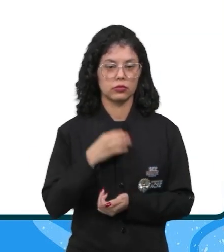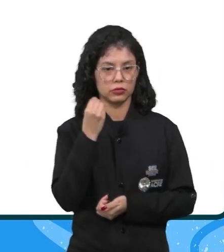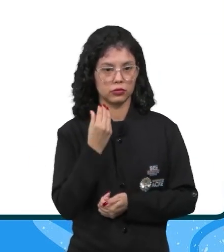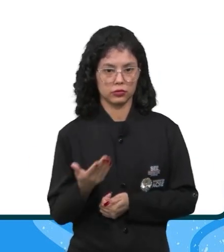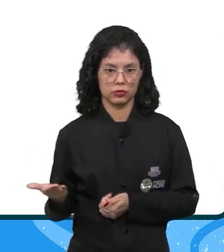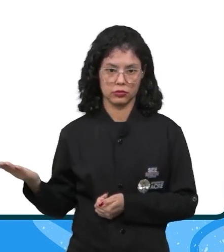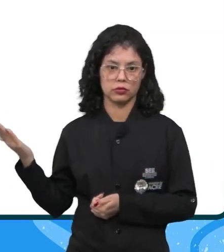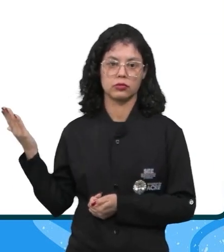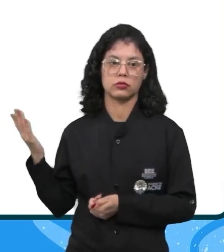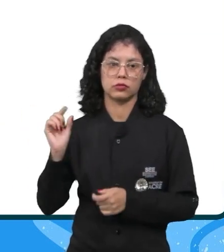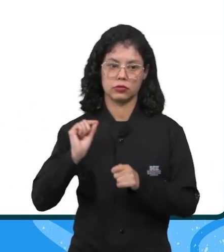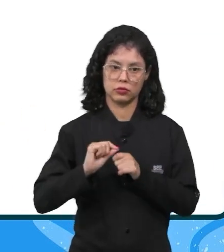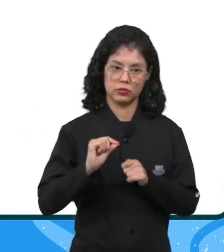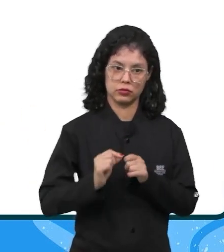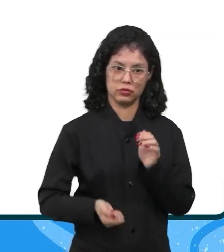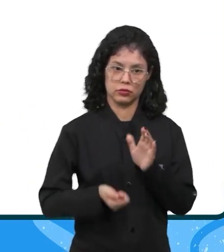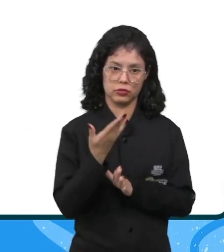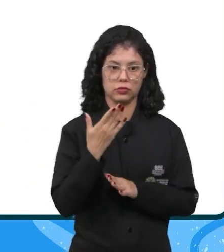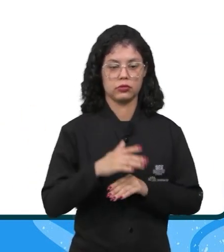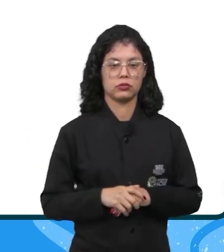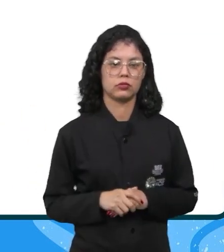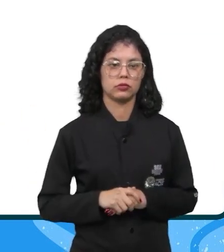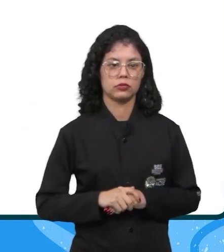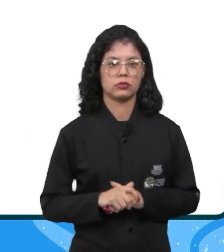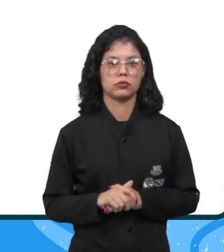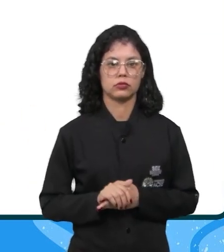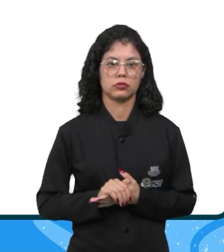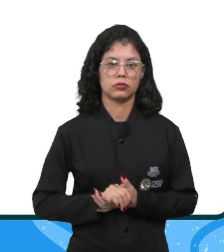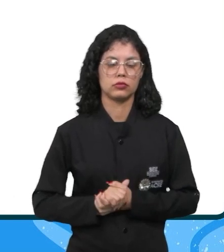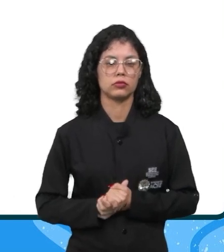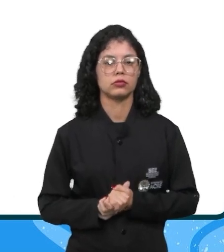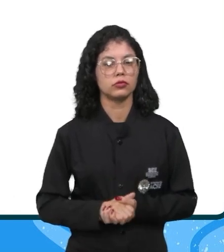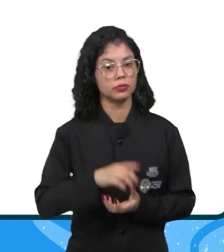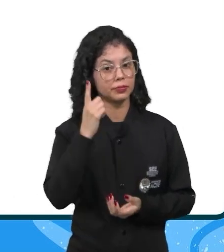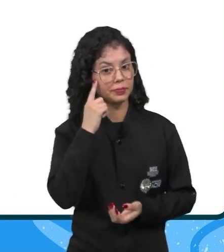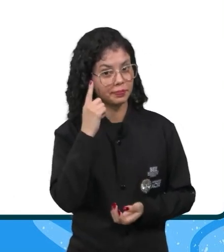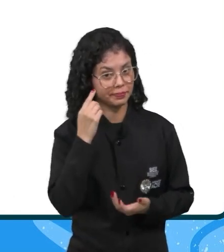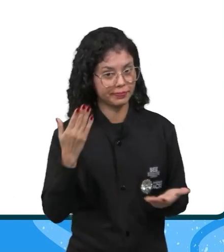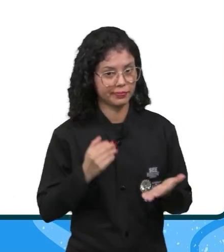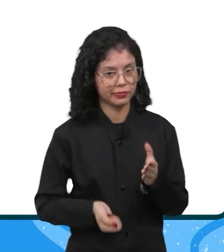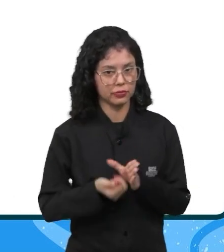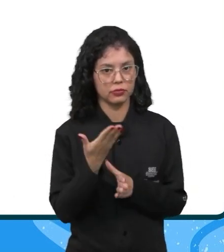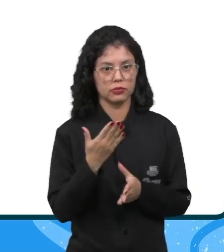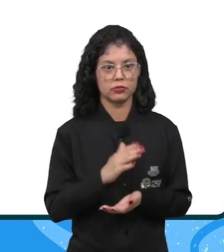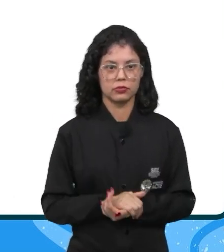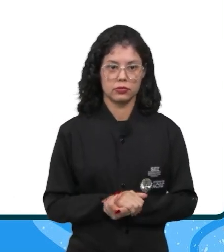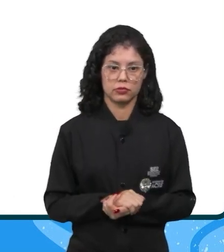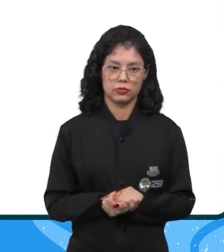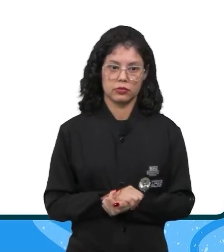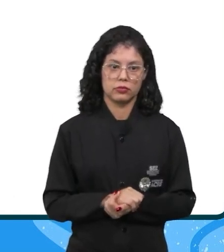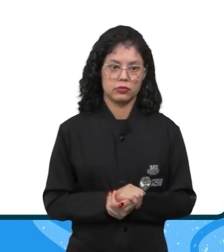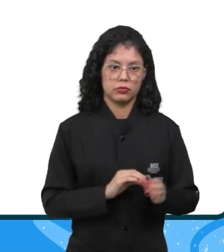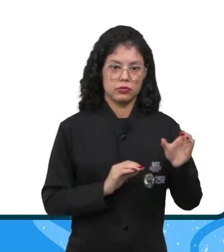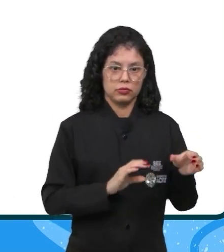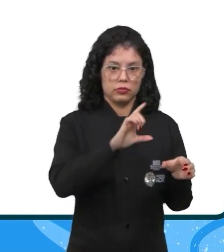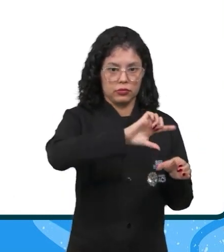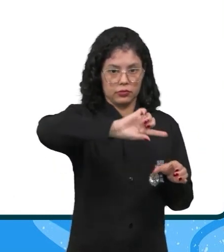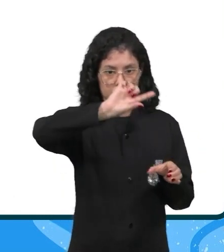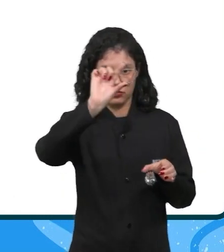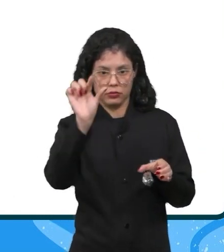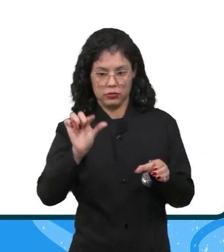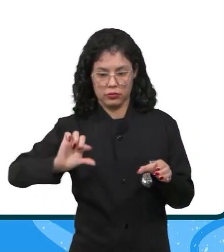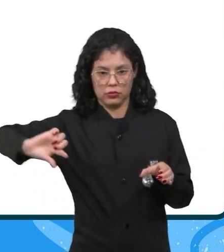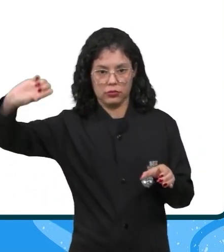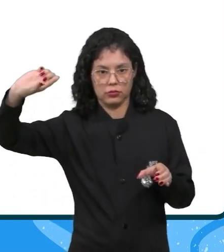que ele fez, ele mesmo criou, gente. Então, como eu falei, né, ele era cheio das criações, né? Ele criou esse frasco com o pescoço